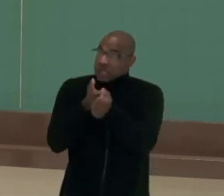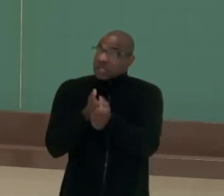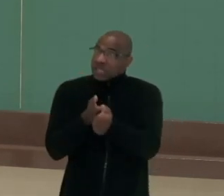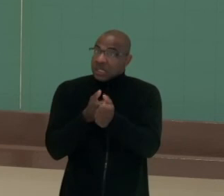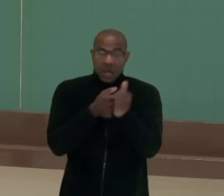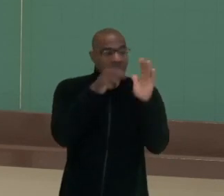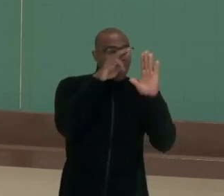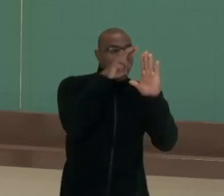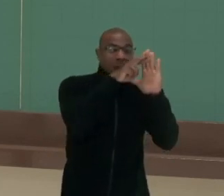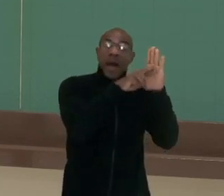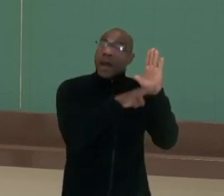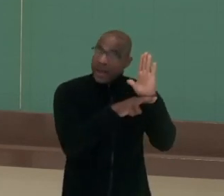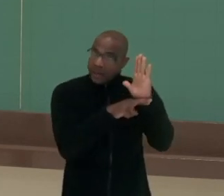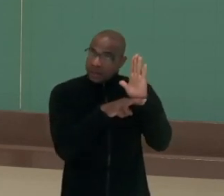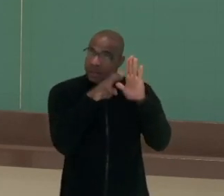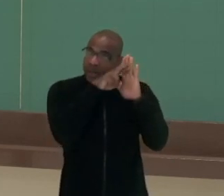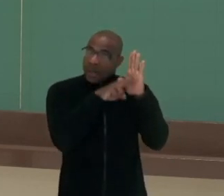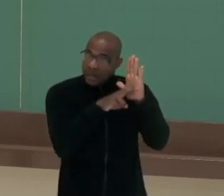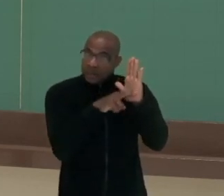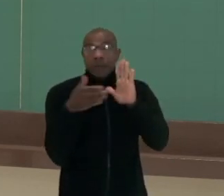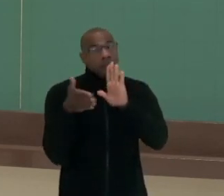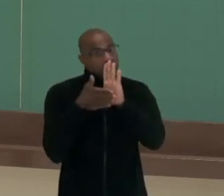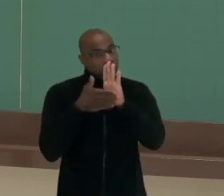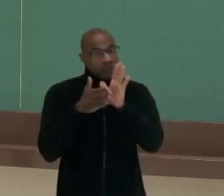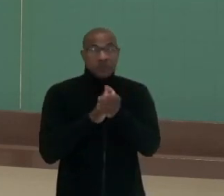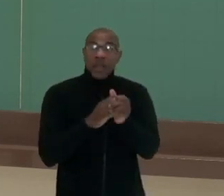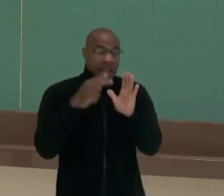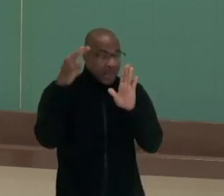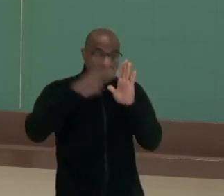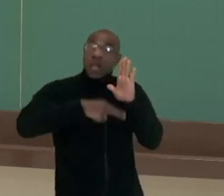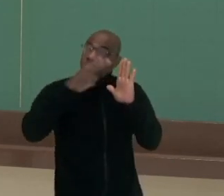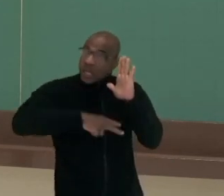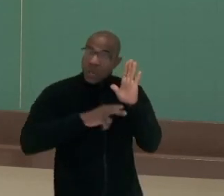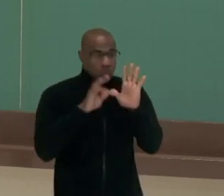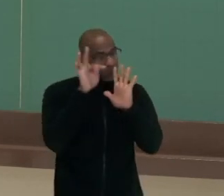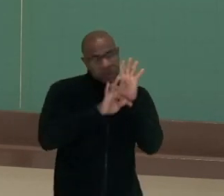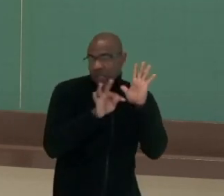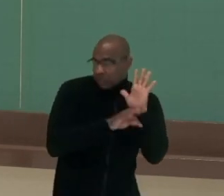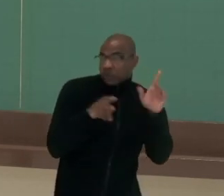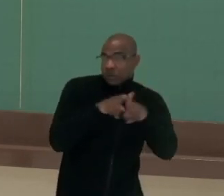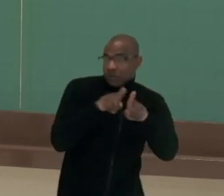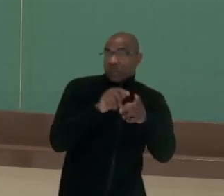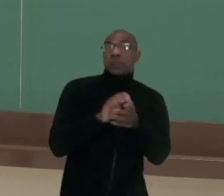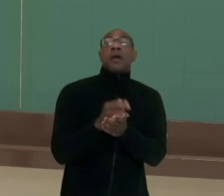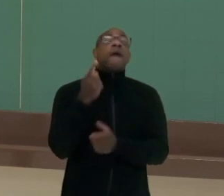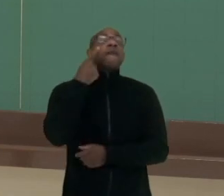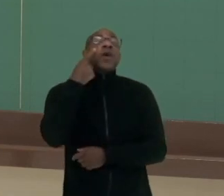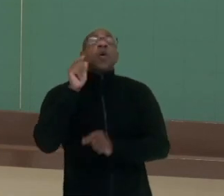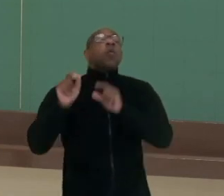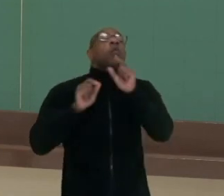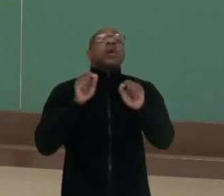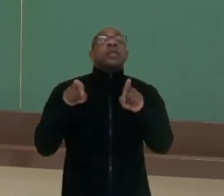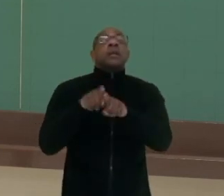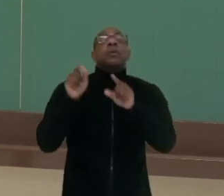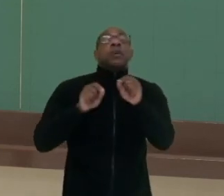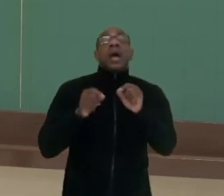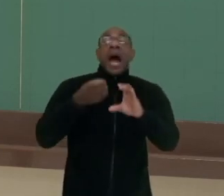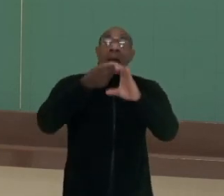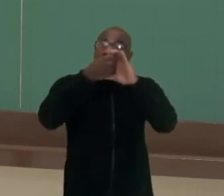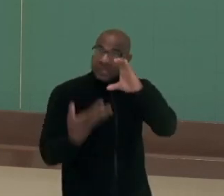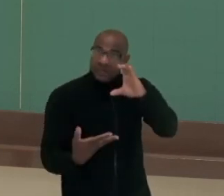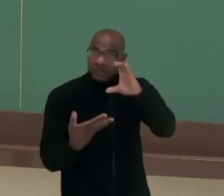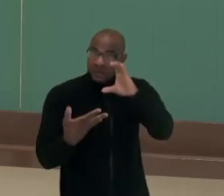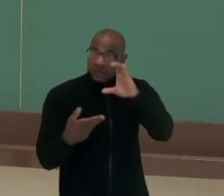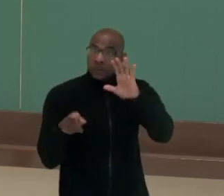da proposta. Leia os textos motivadores, mas, sobretudo, veja o quê? As características do